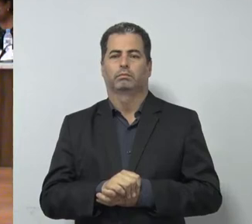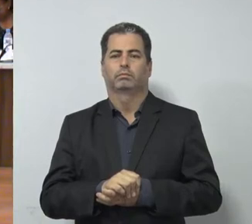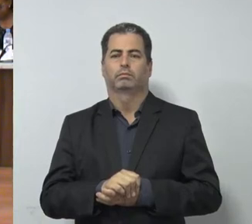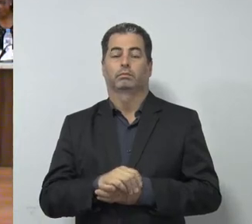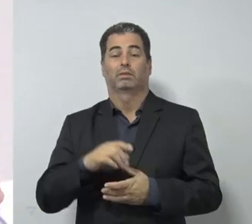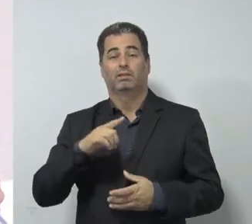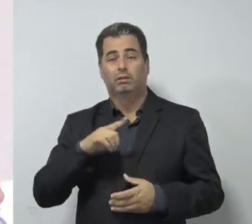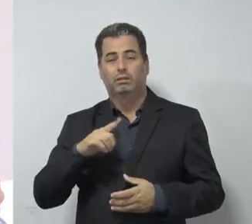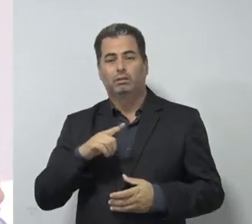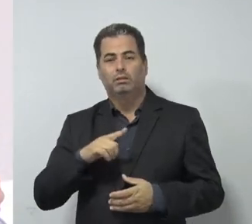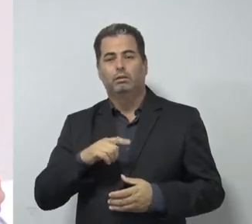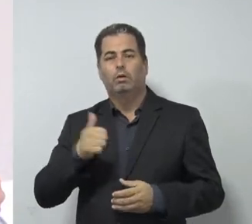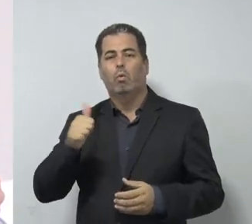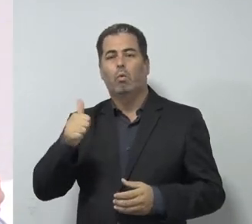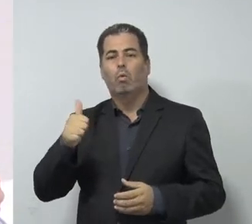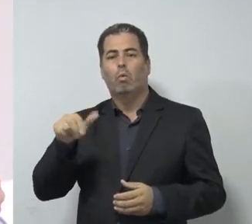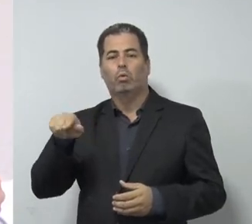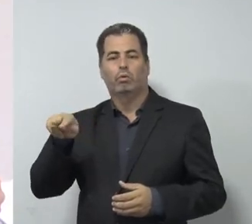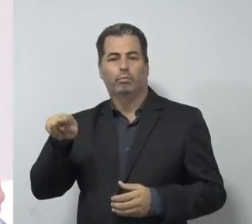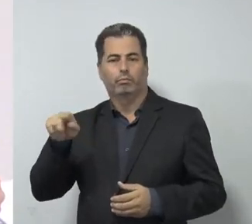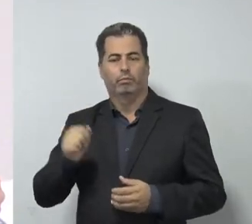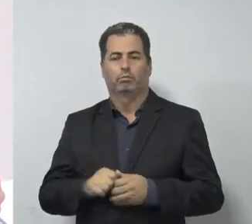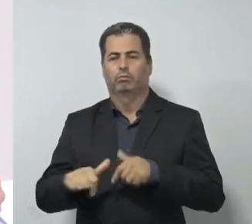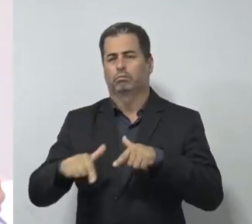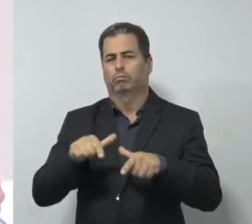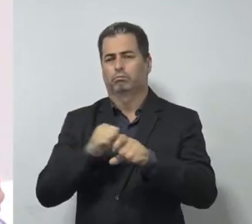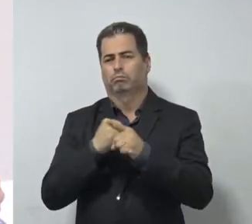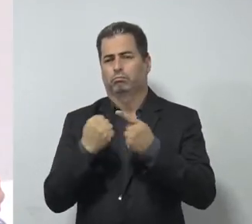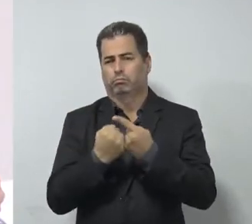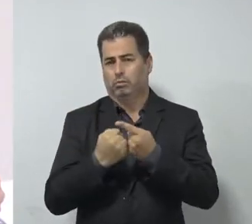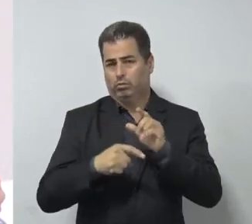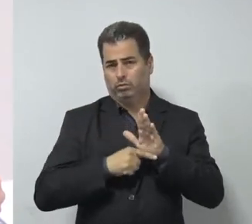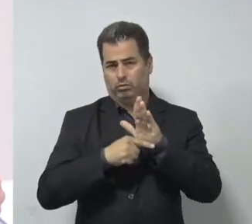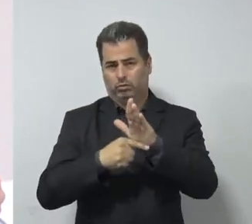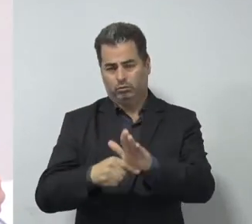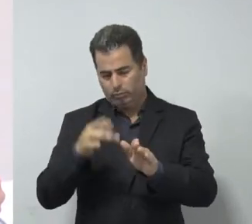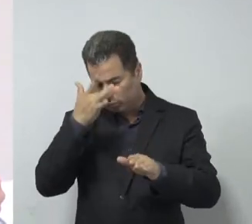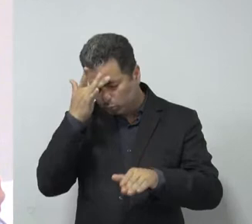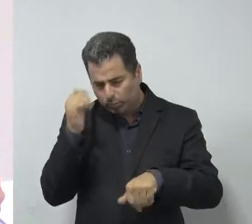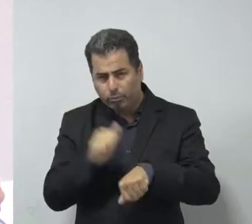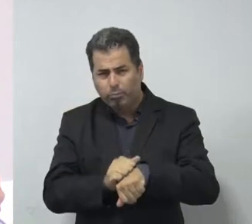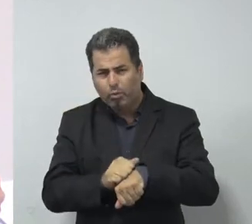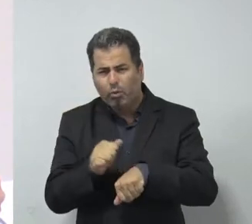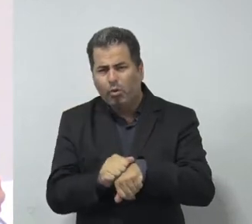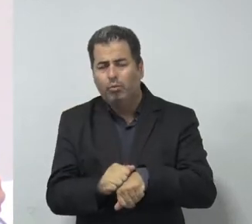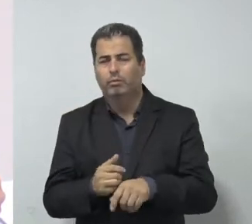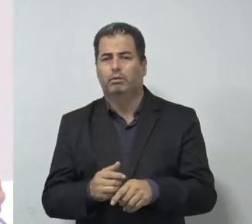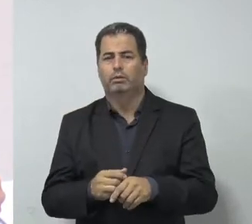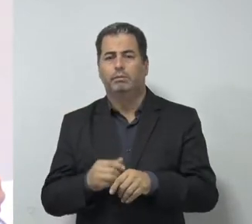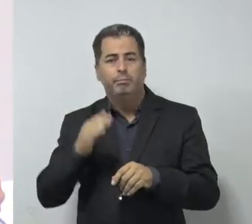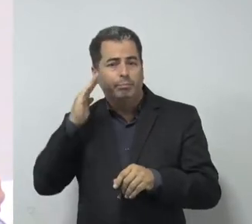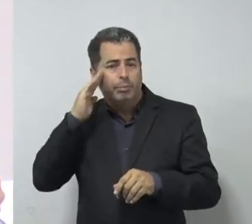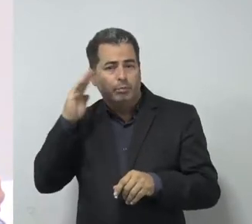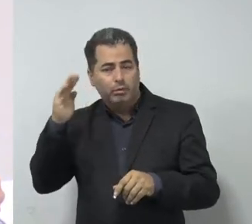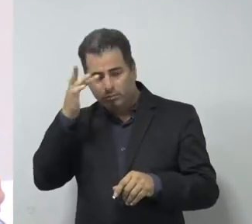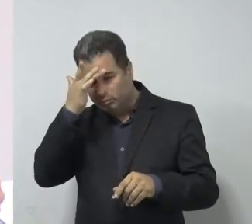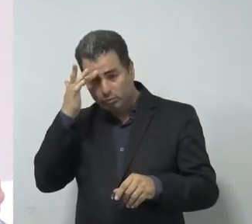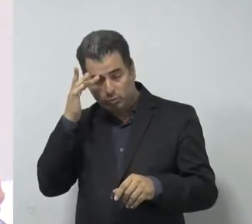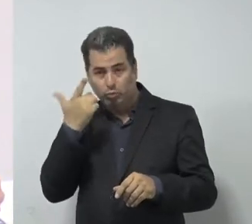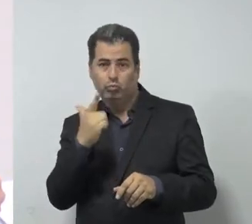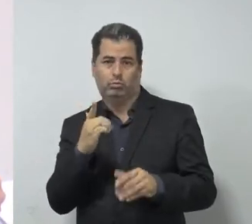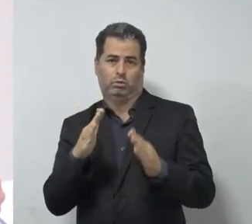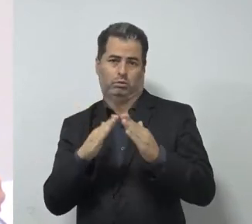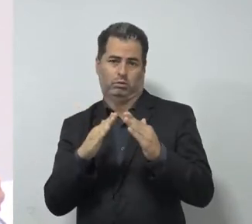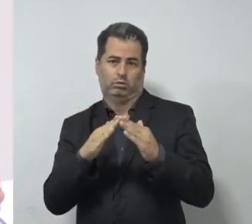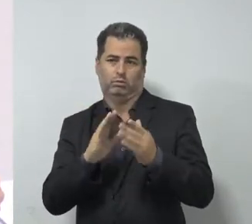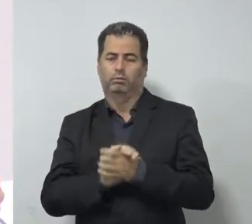Tem 11 irmãos, desempenhou trabalhos sociais em atenção às pessoas mais humildes, especialmente aos desabrigados.